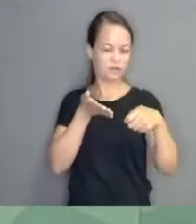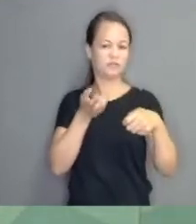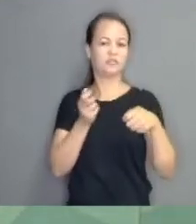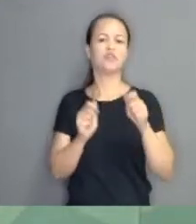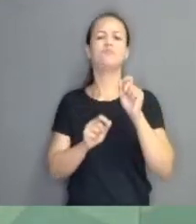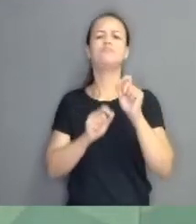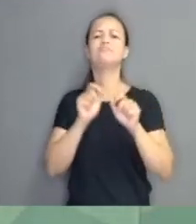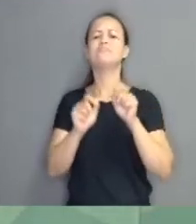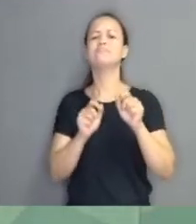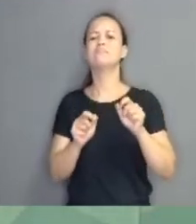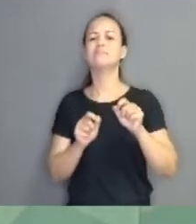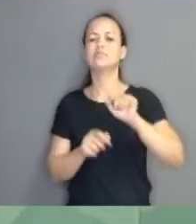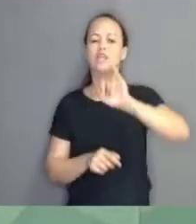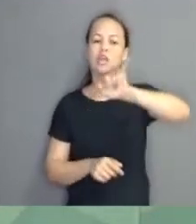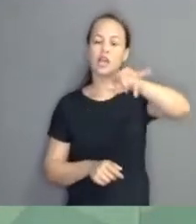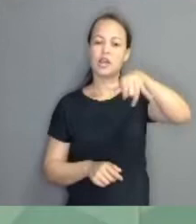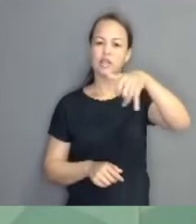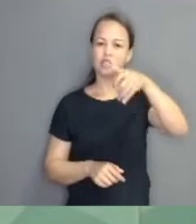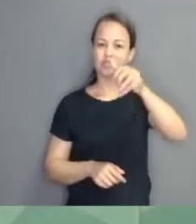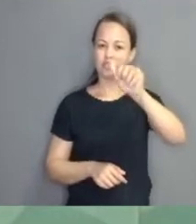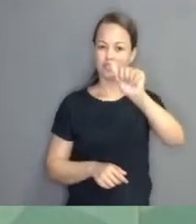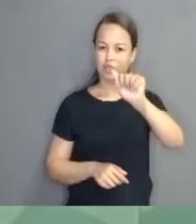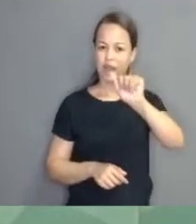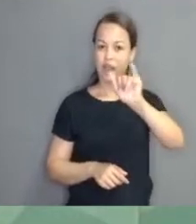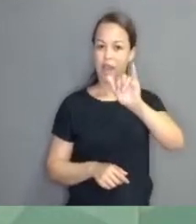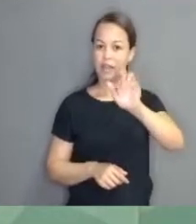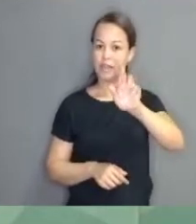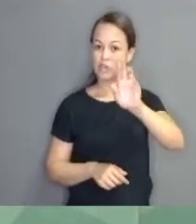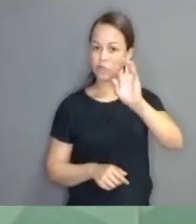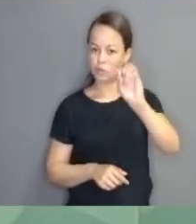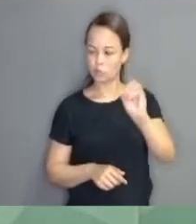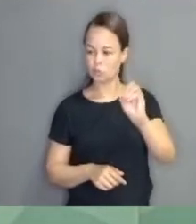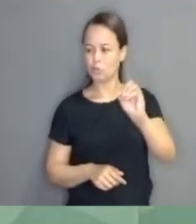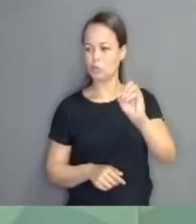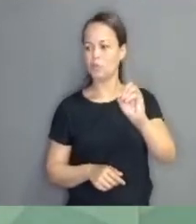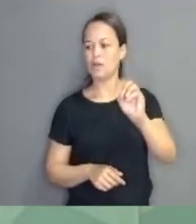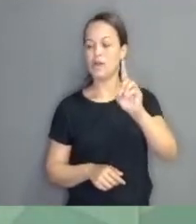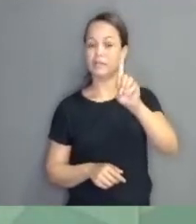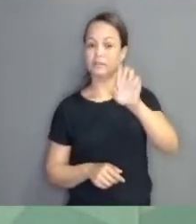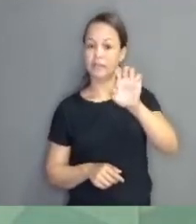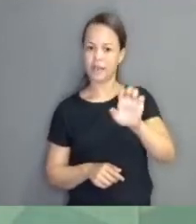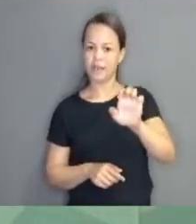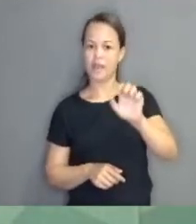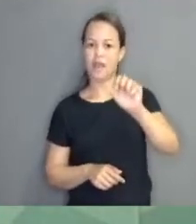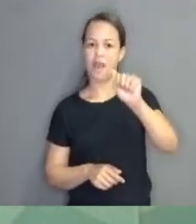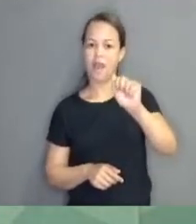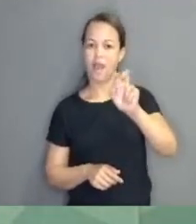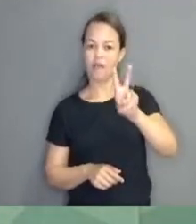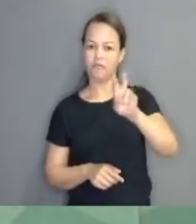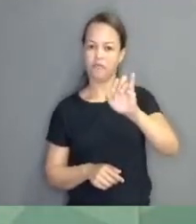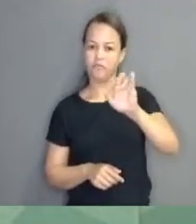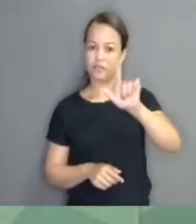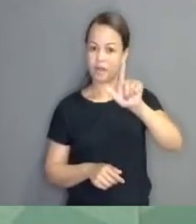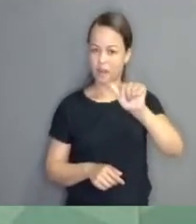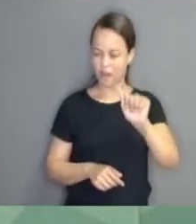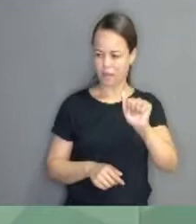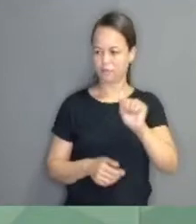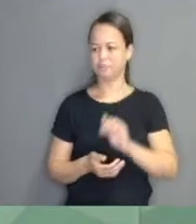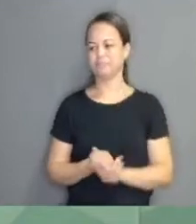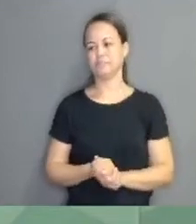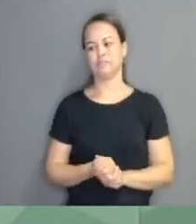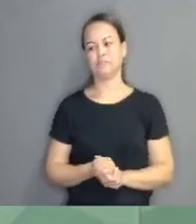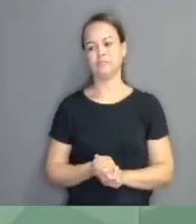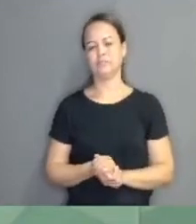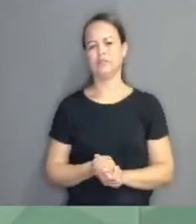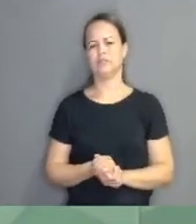foi Jairo de Ávila Tá certo a coisa sobre o que